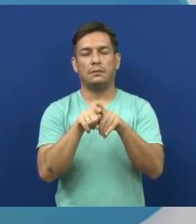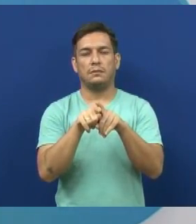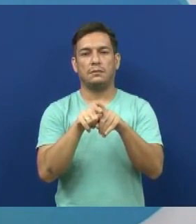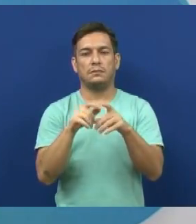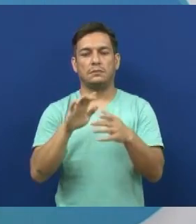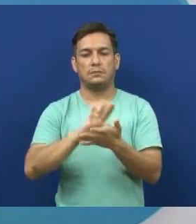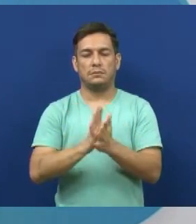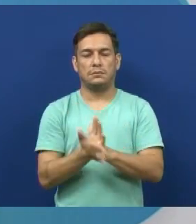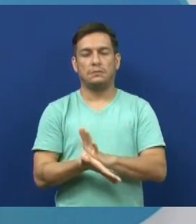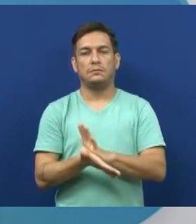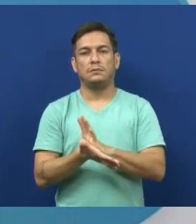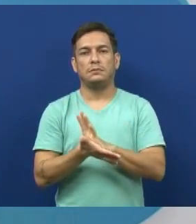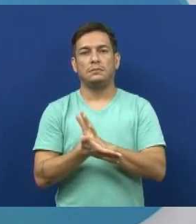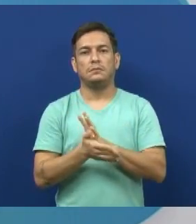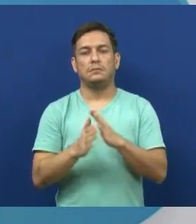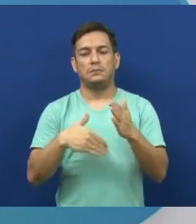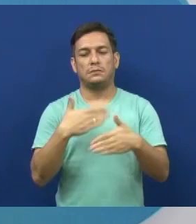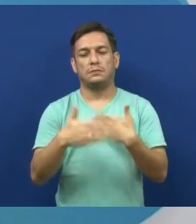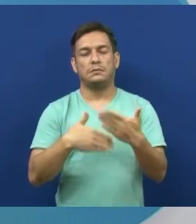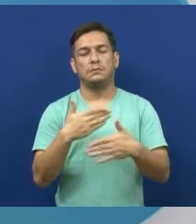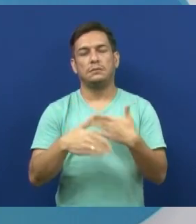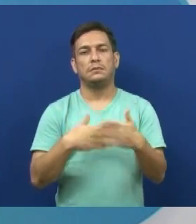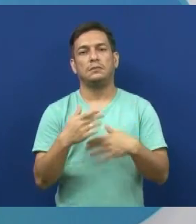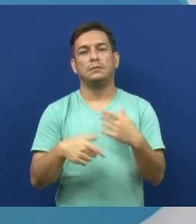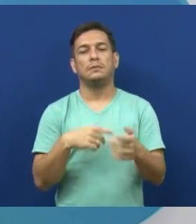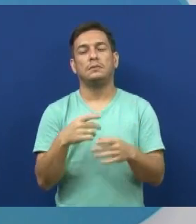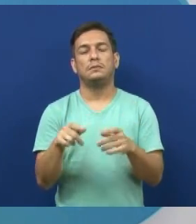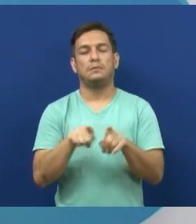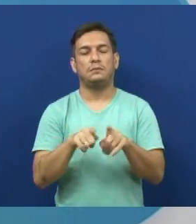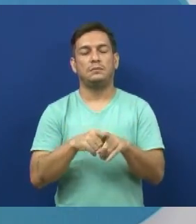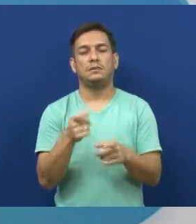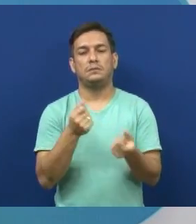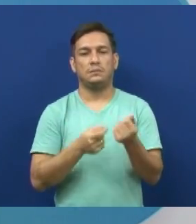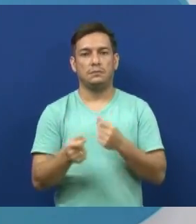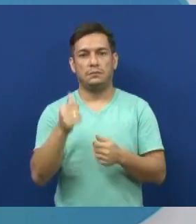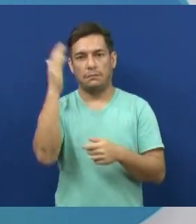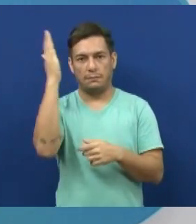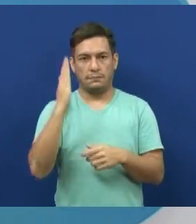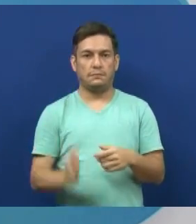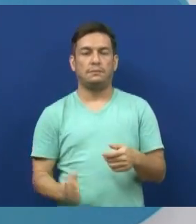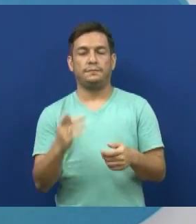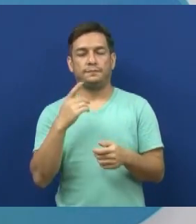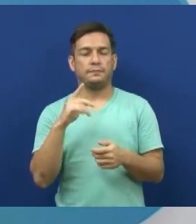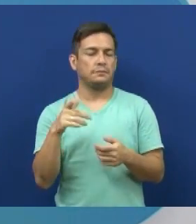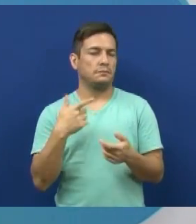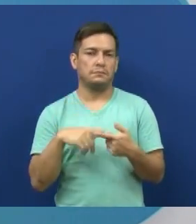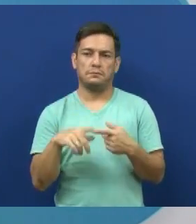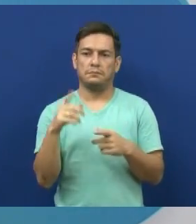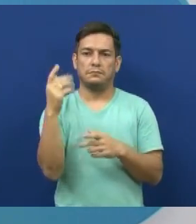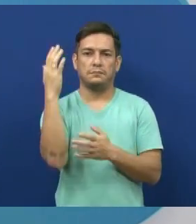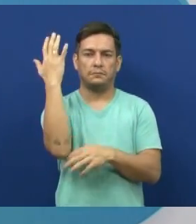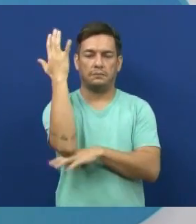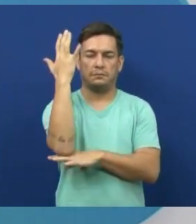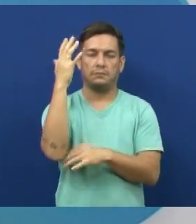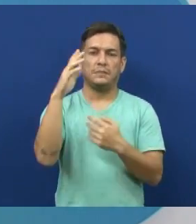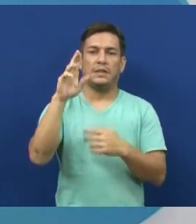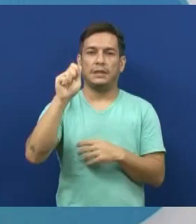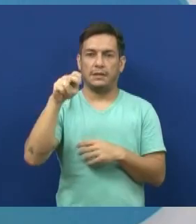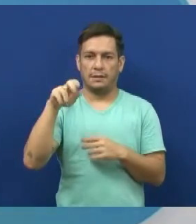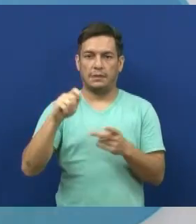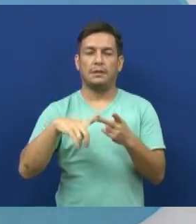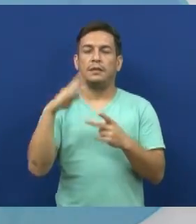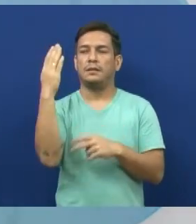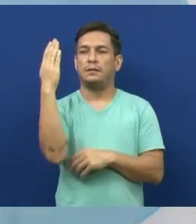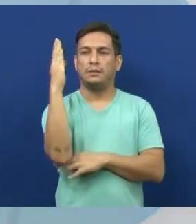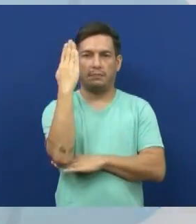totalmente destruída ao longo dos ciclos econômicos brasileiros, tá? Seja ele o ciclo da cana, o ciclo da extração da